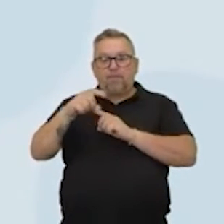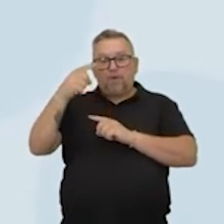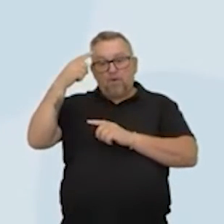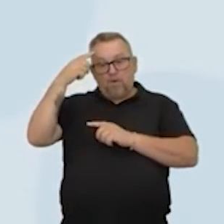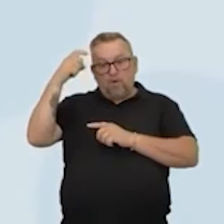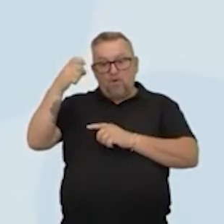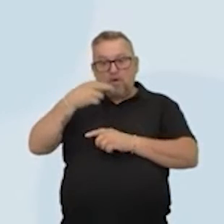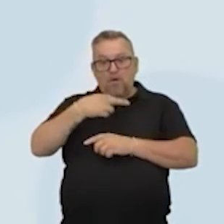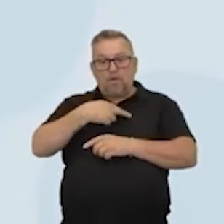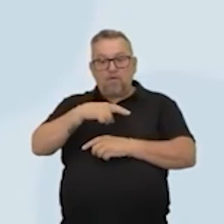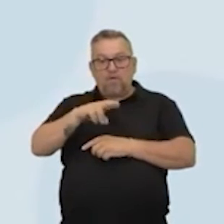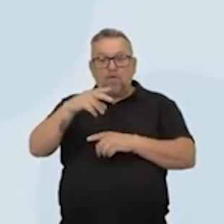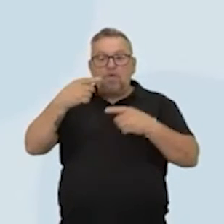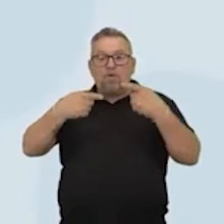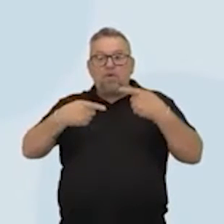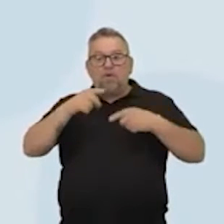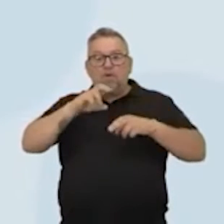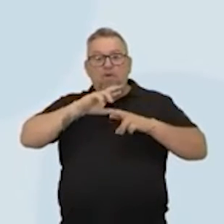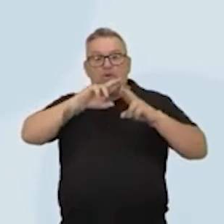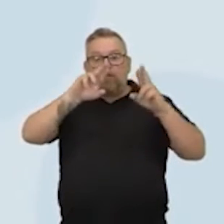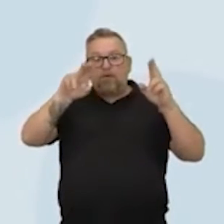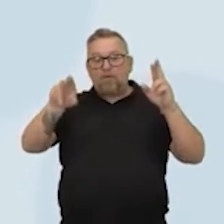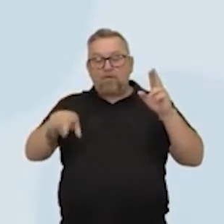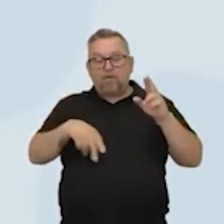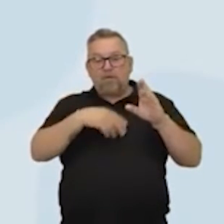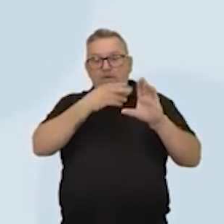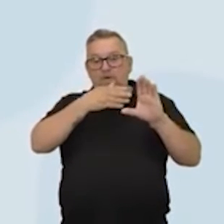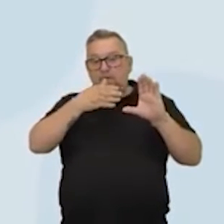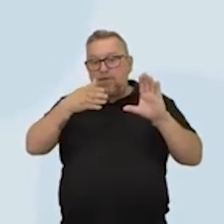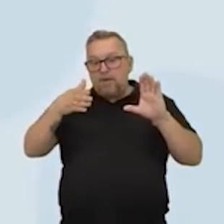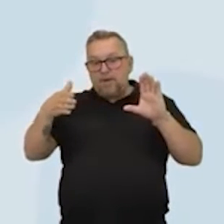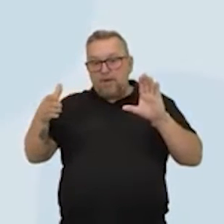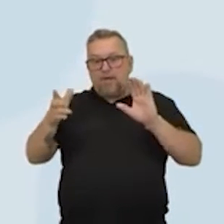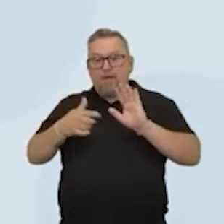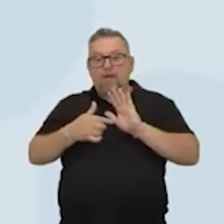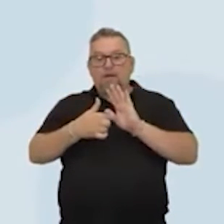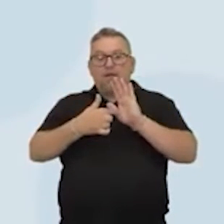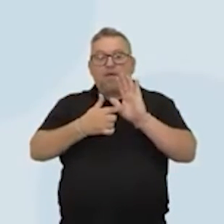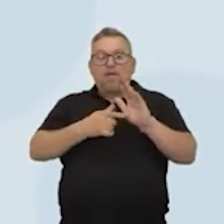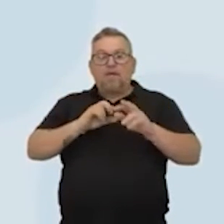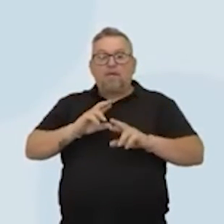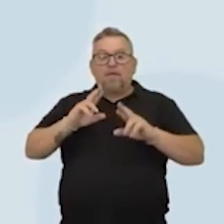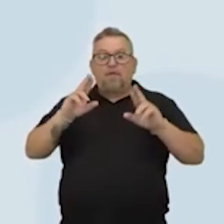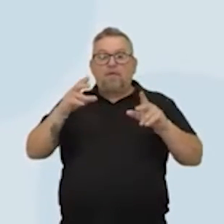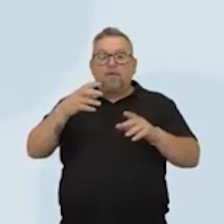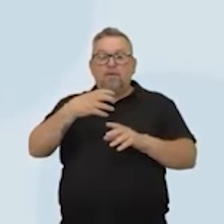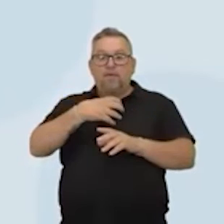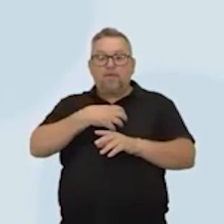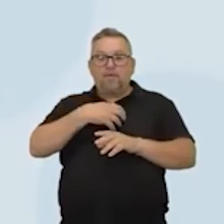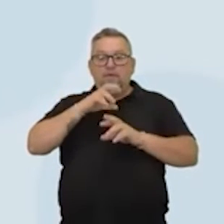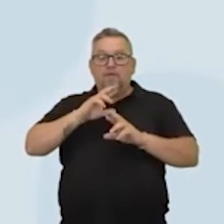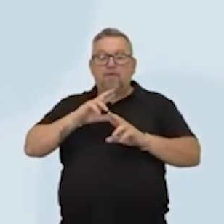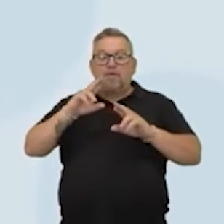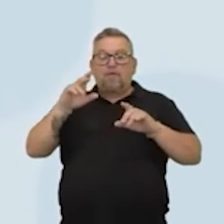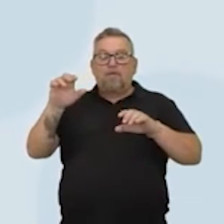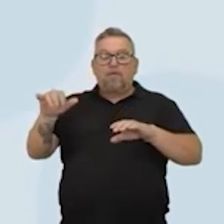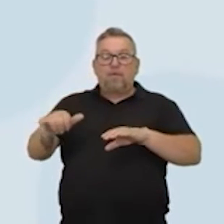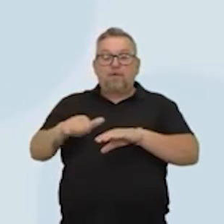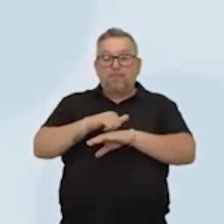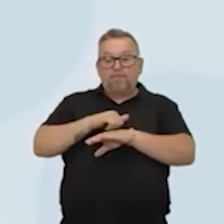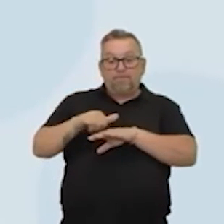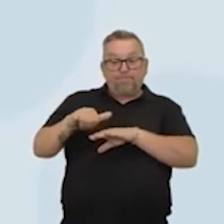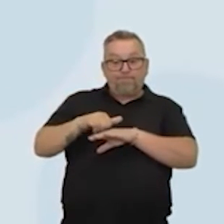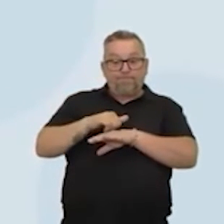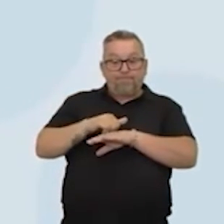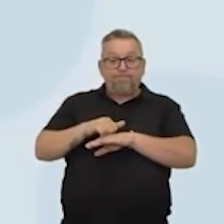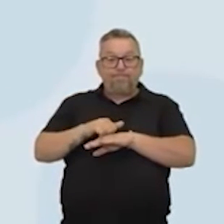sociais e ideológicos, religiosos e políticos em diferentes escalas. Apresentam diferentes modalidades e